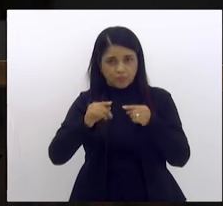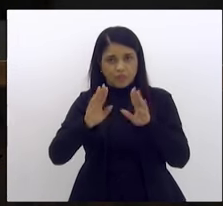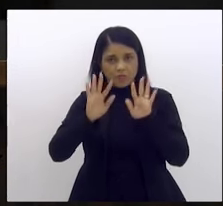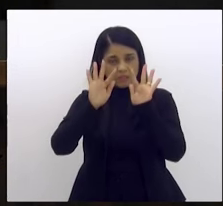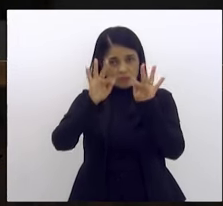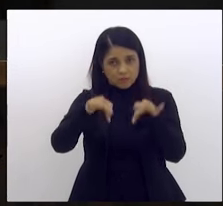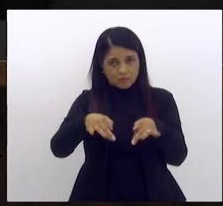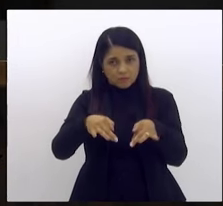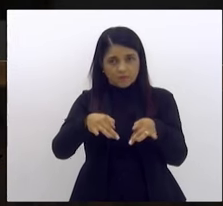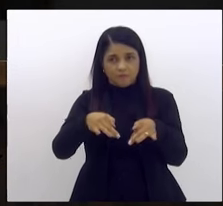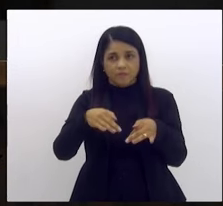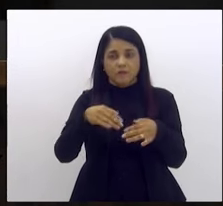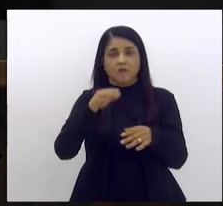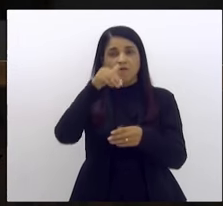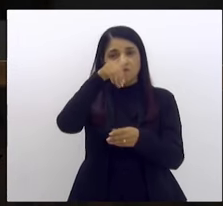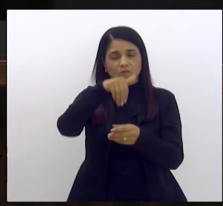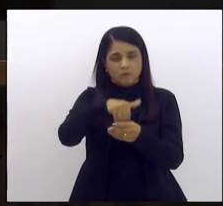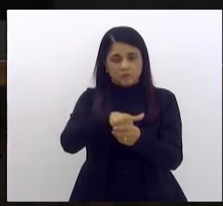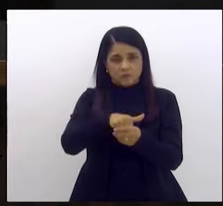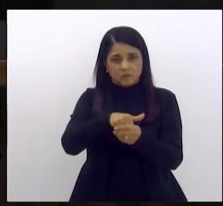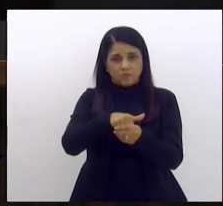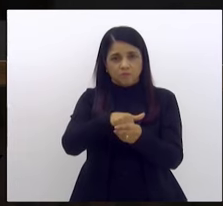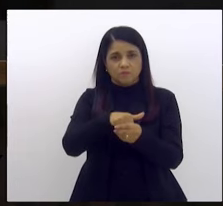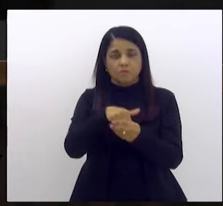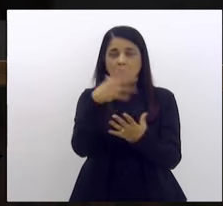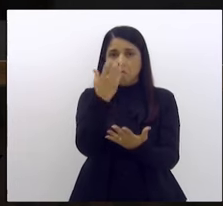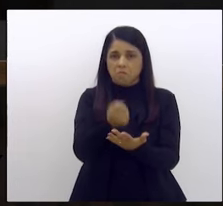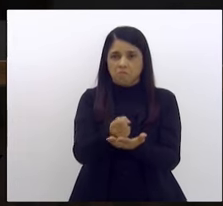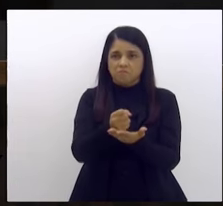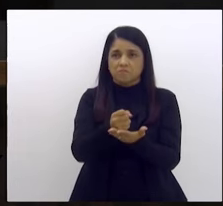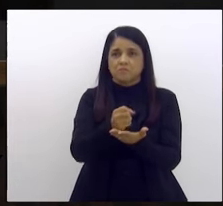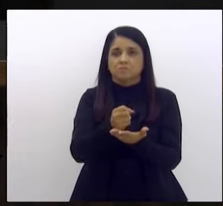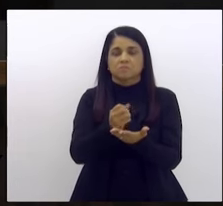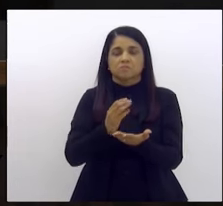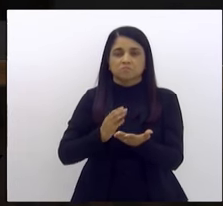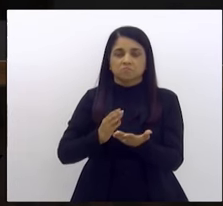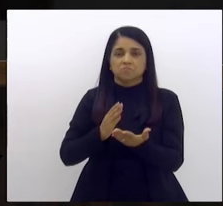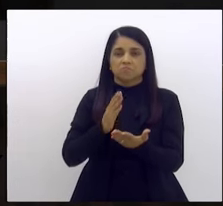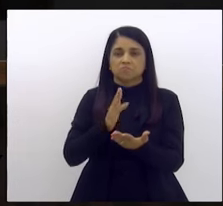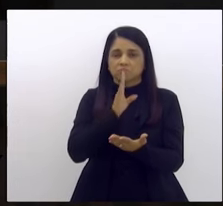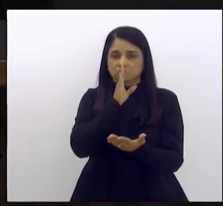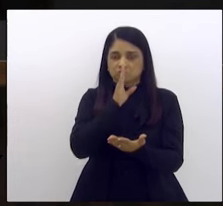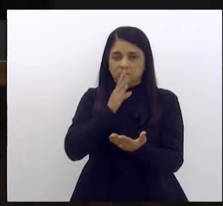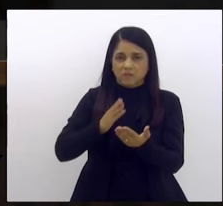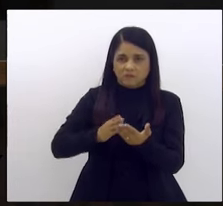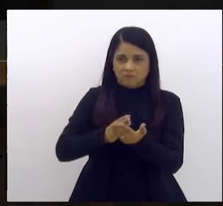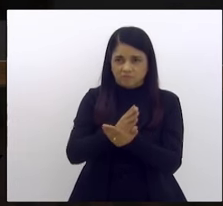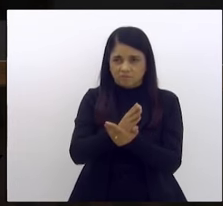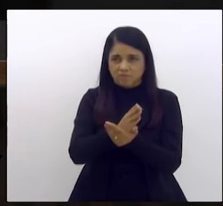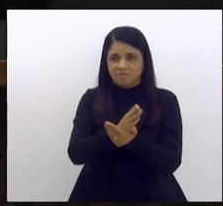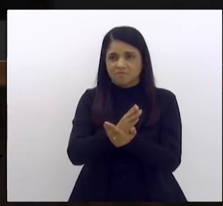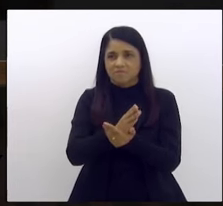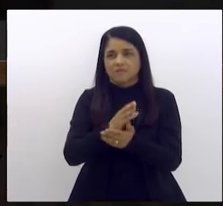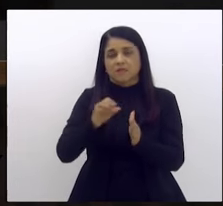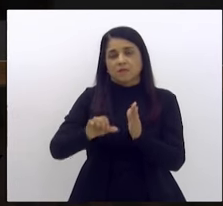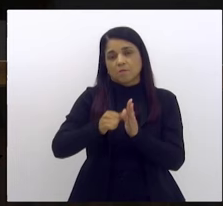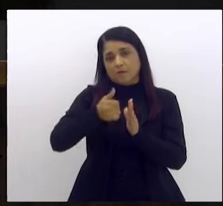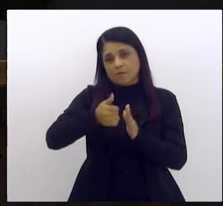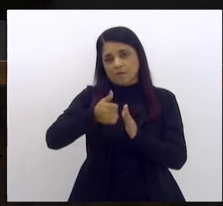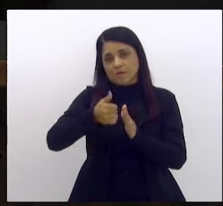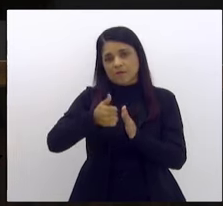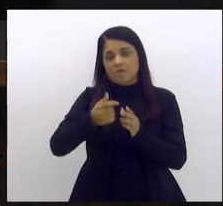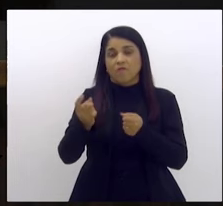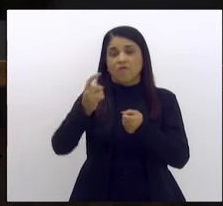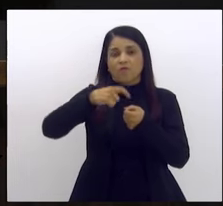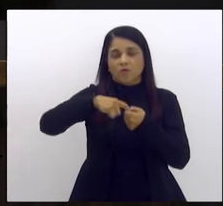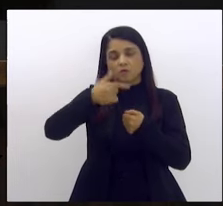encerrada a discussão, em votação, senhor de que aprovo. Permaneça como estão, aprovado em primeira e